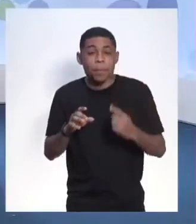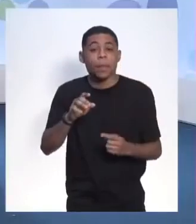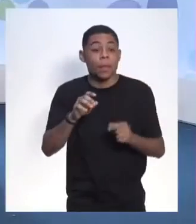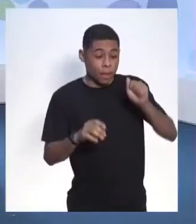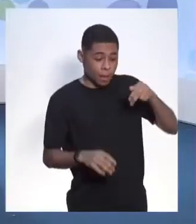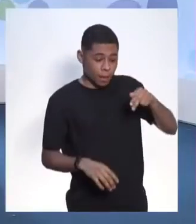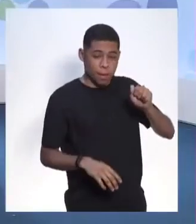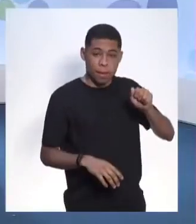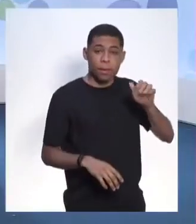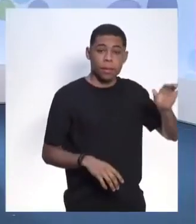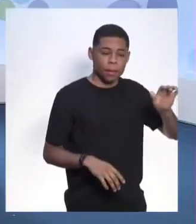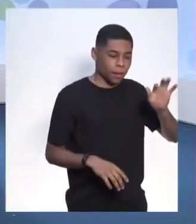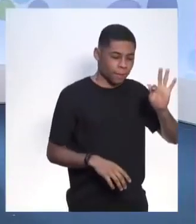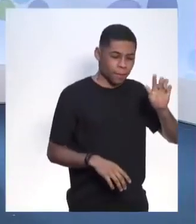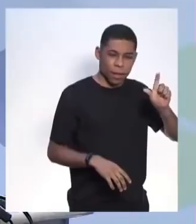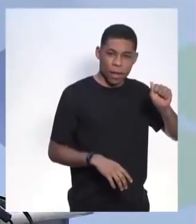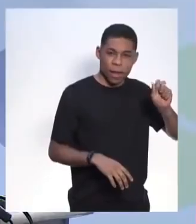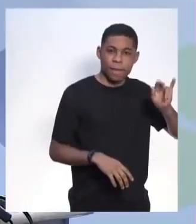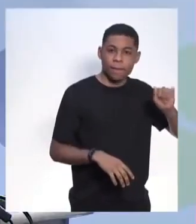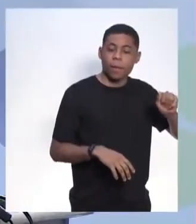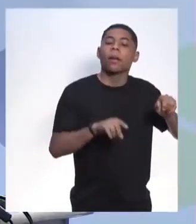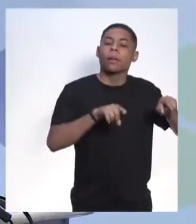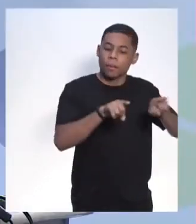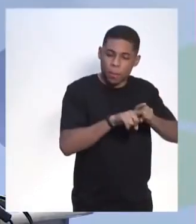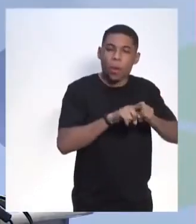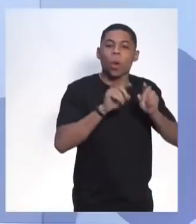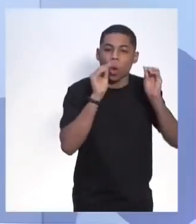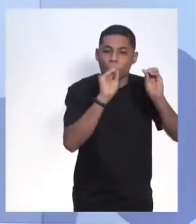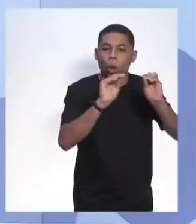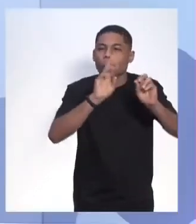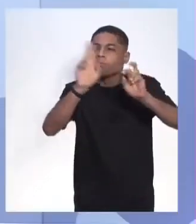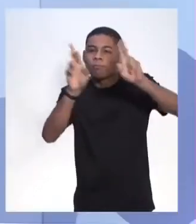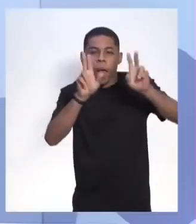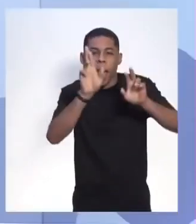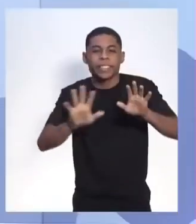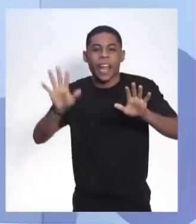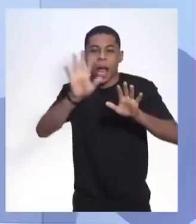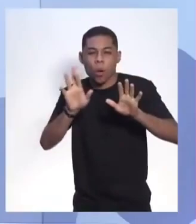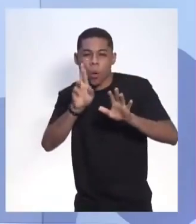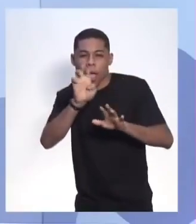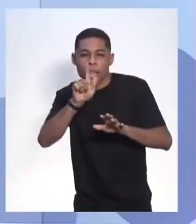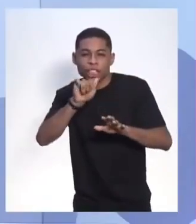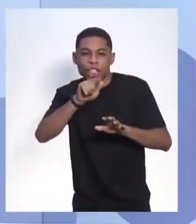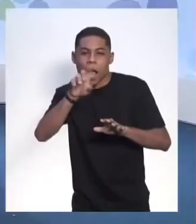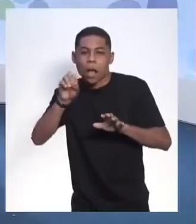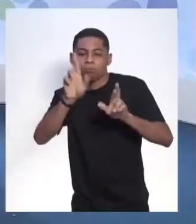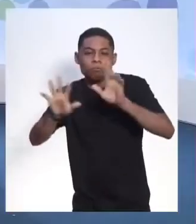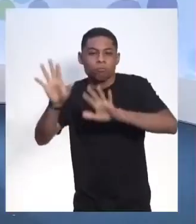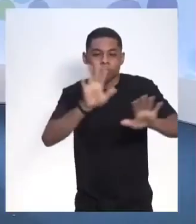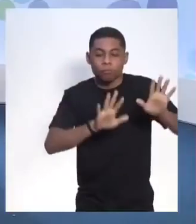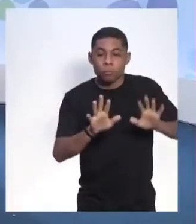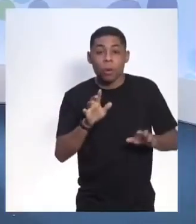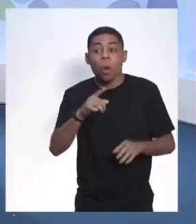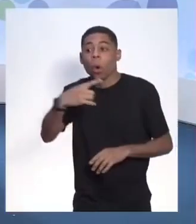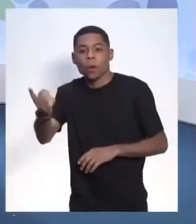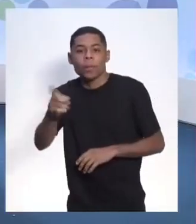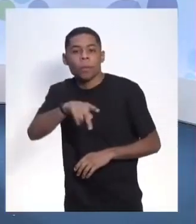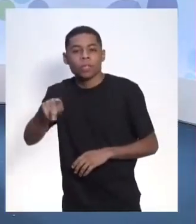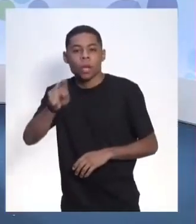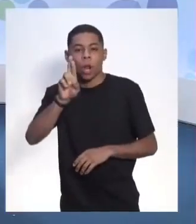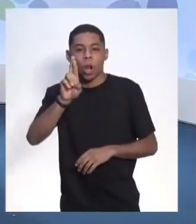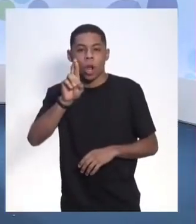Flávia. também colocou variação regional. A Pros, Rosana colocou